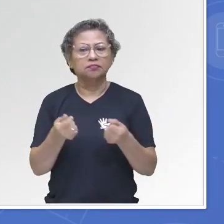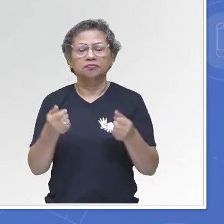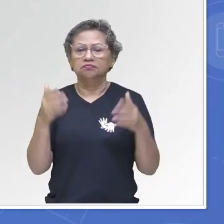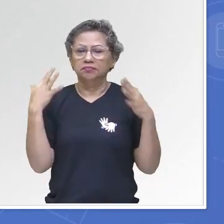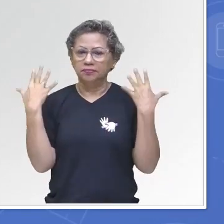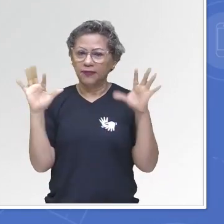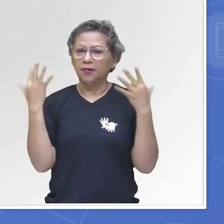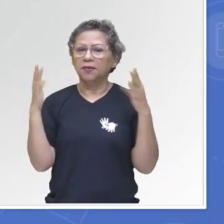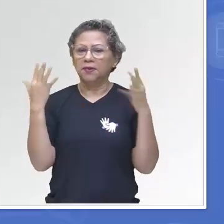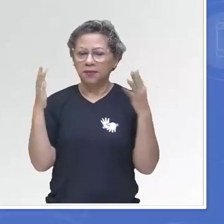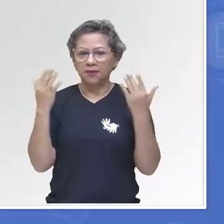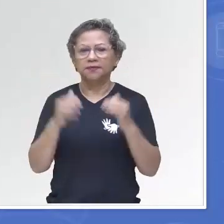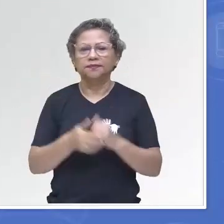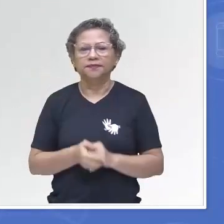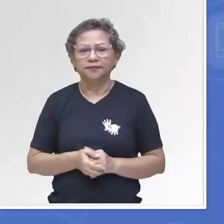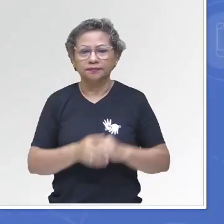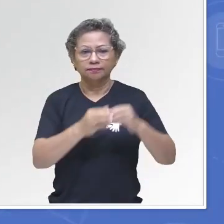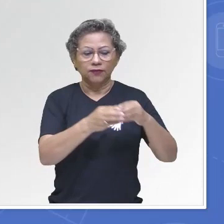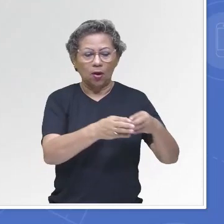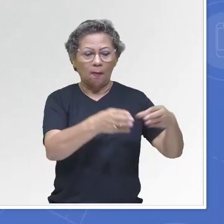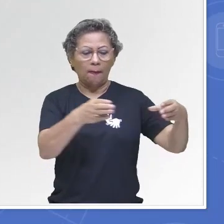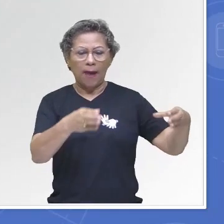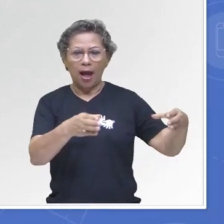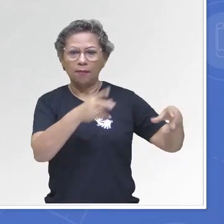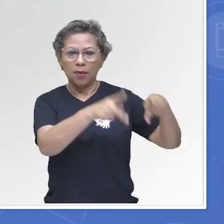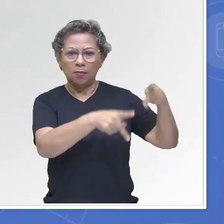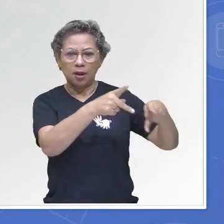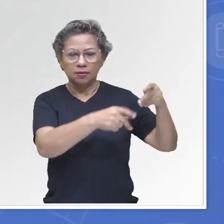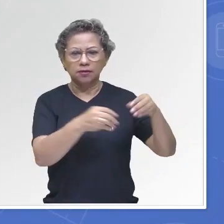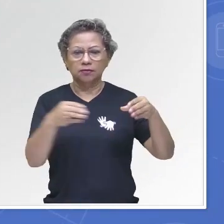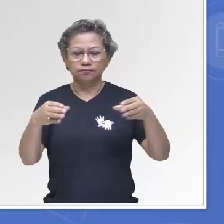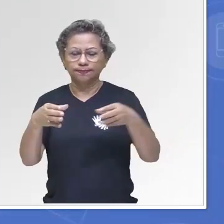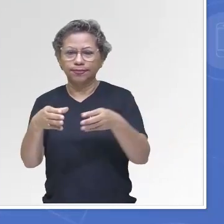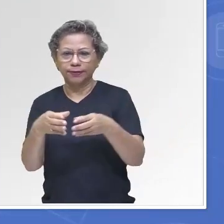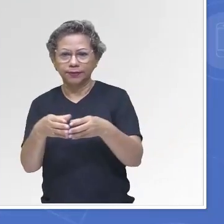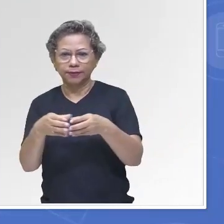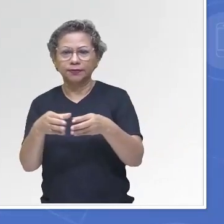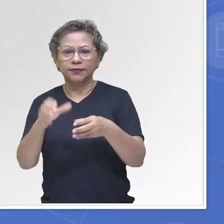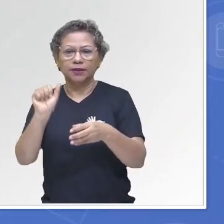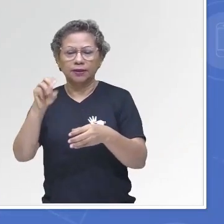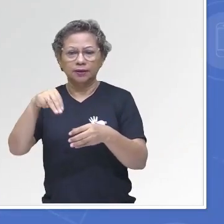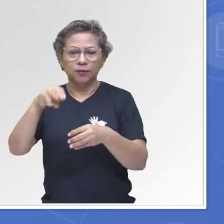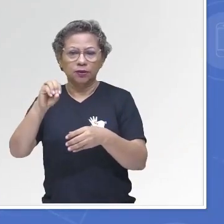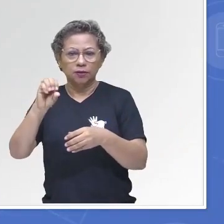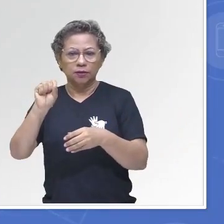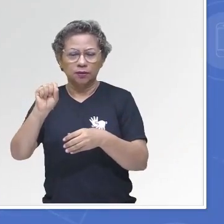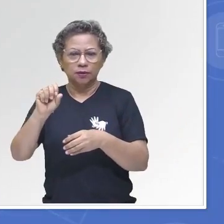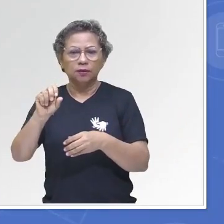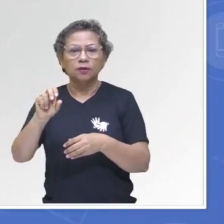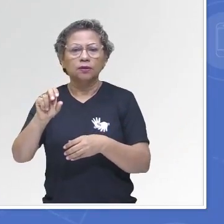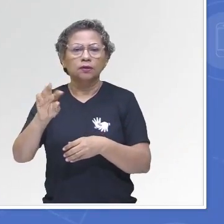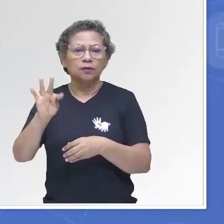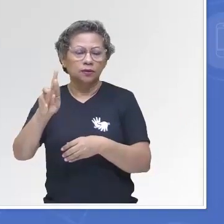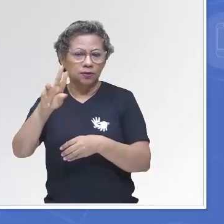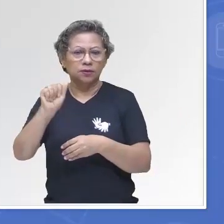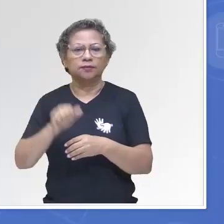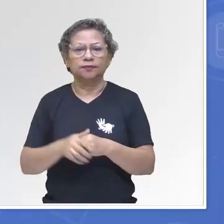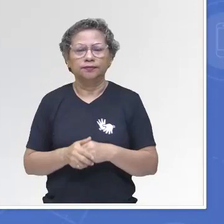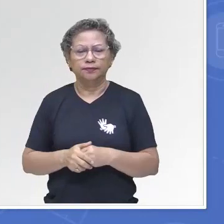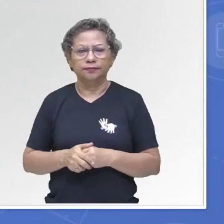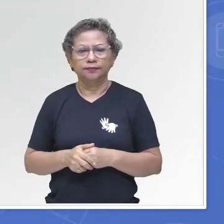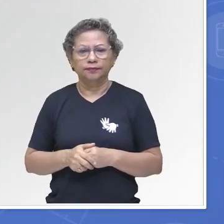1, beleza. Olha aí, alguém respondeu a segunda, a Clícia. Vamos ler aí a Clícia, olha só, a segunda